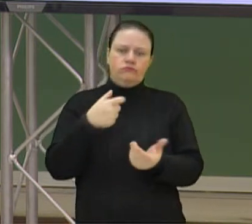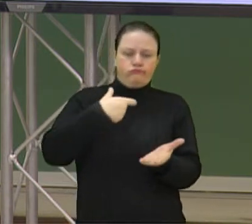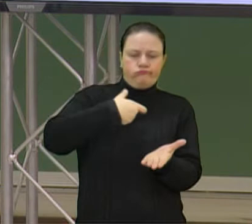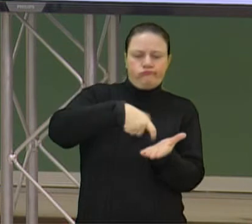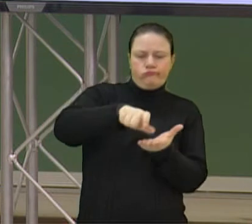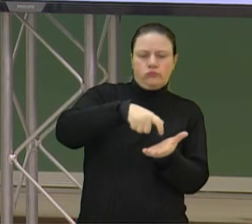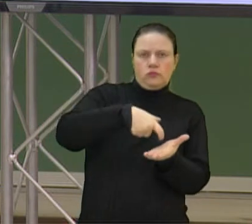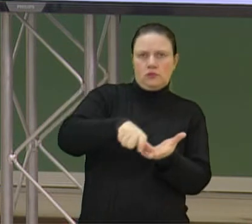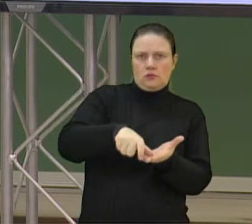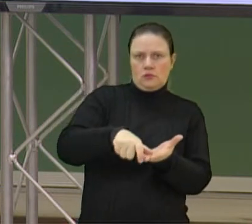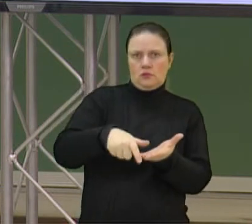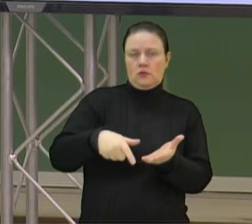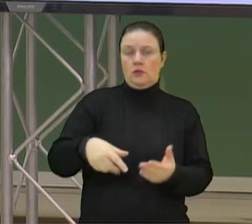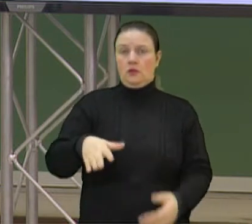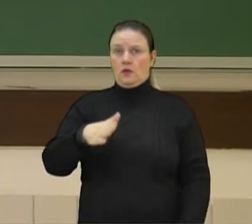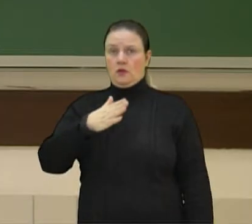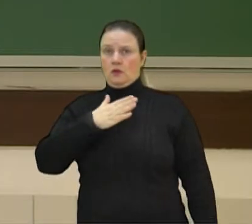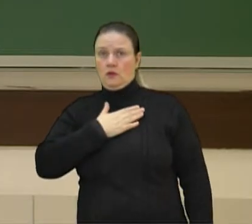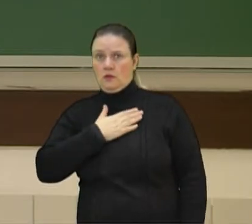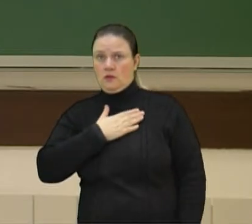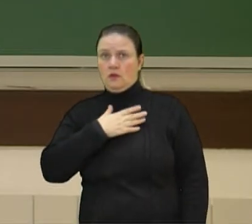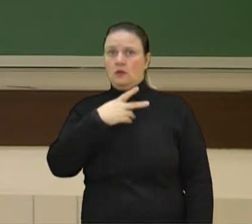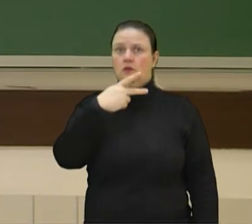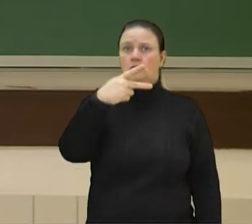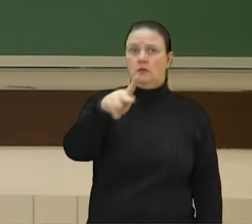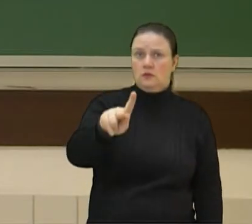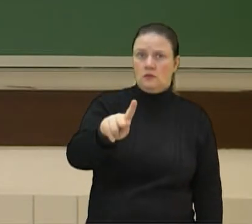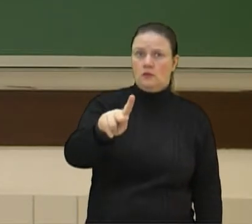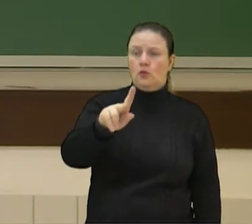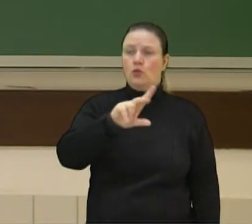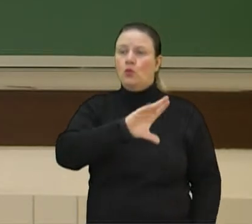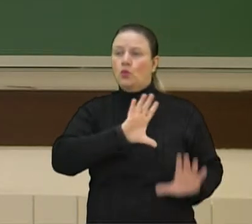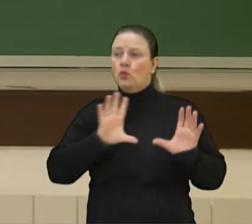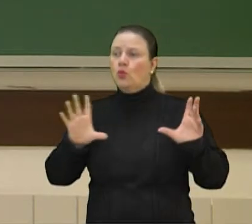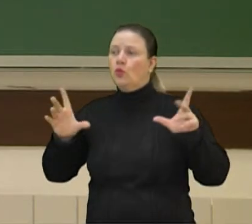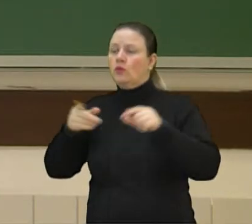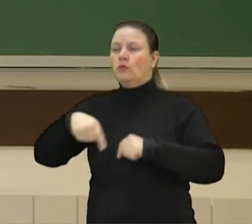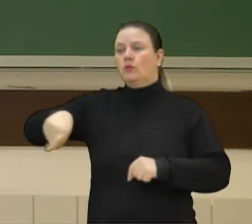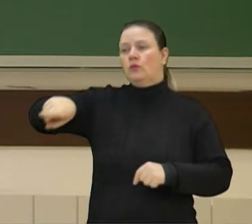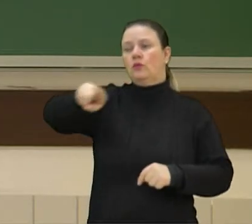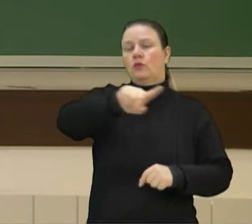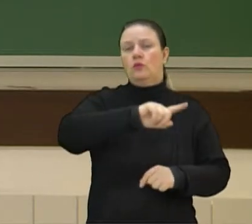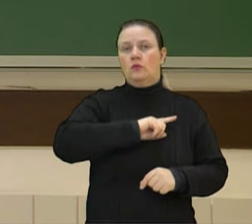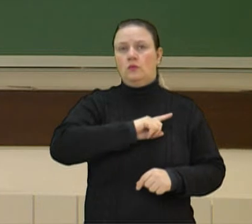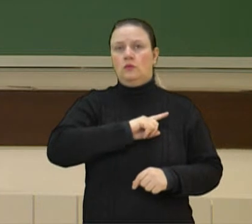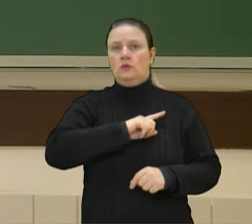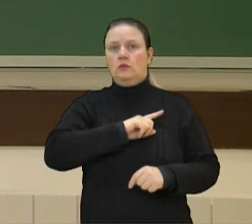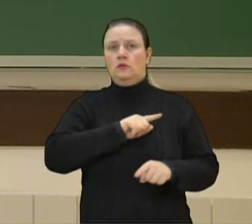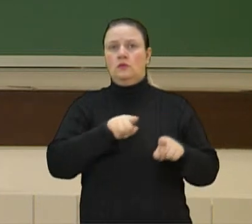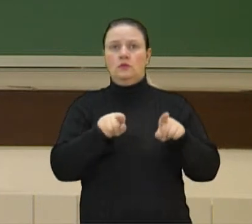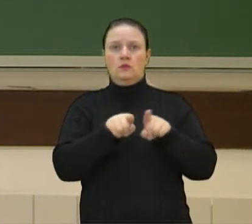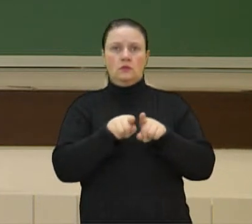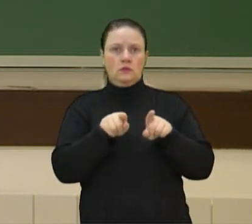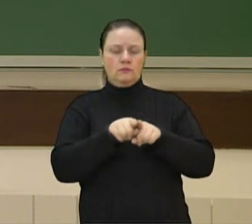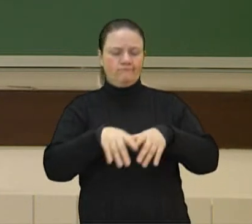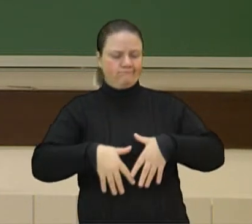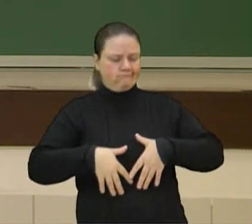a mí, a ti, a usted e assim por diante, encantan, agradam, fascinam,